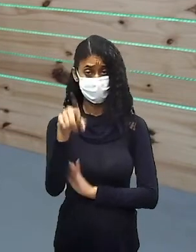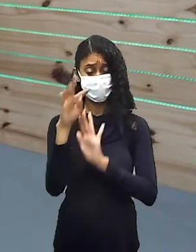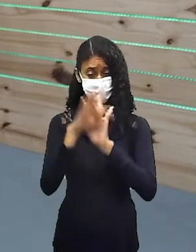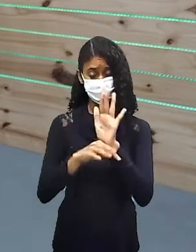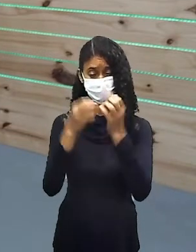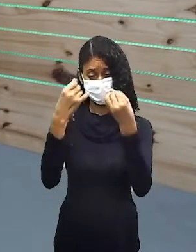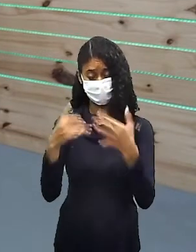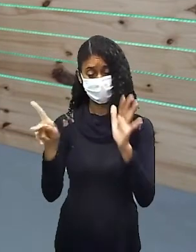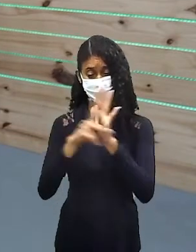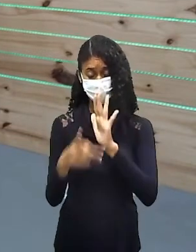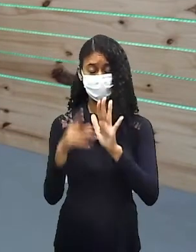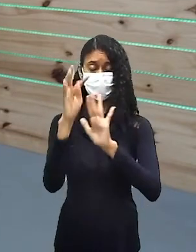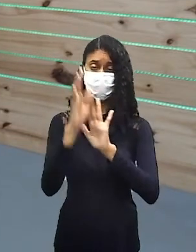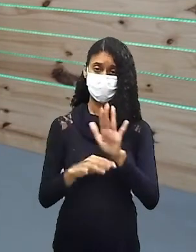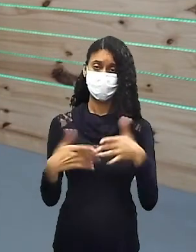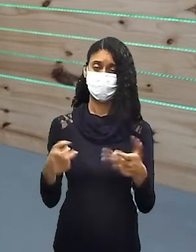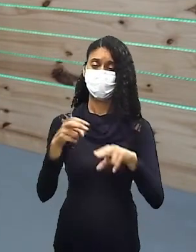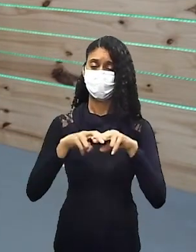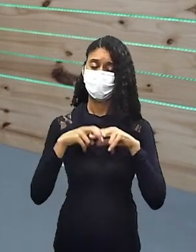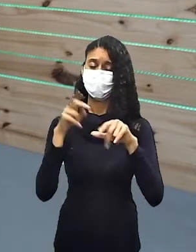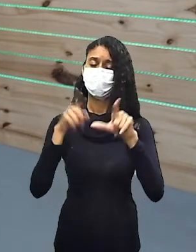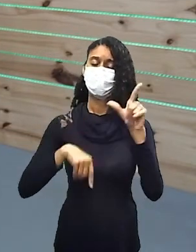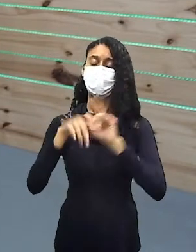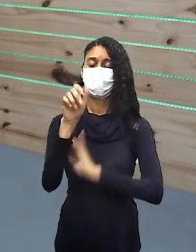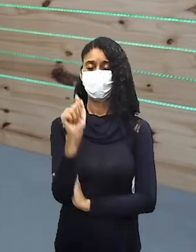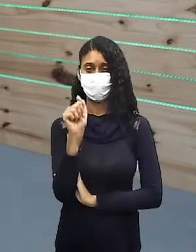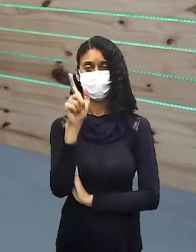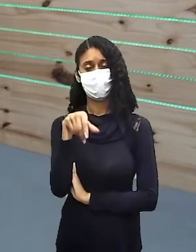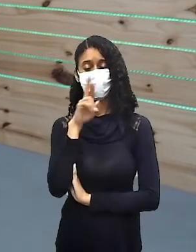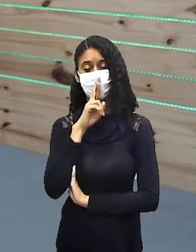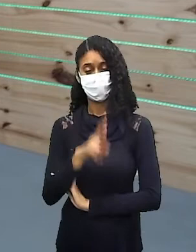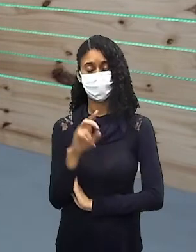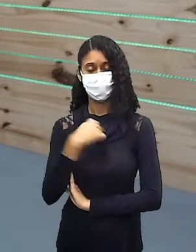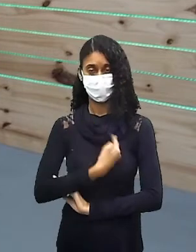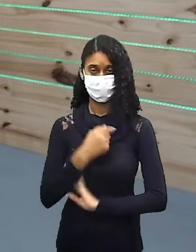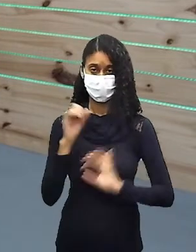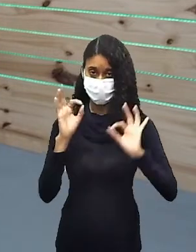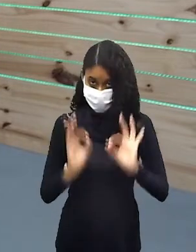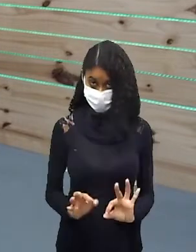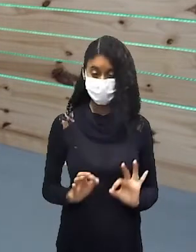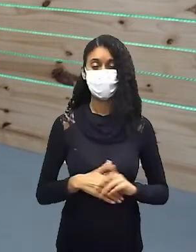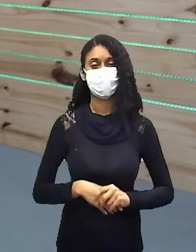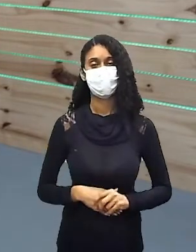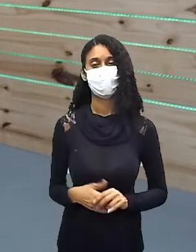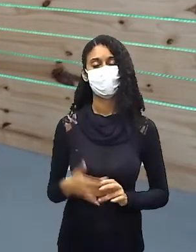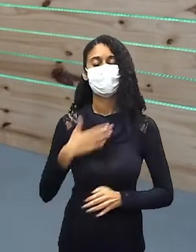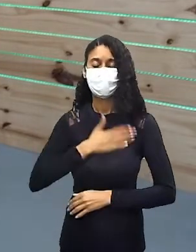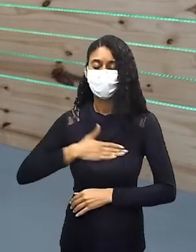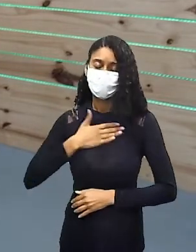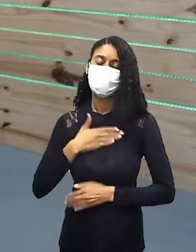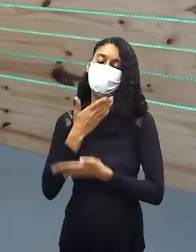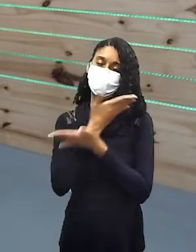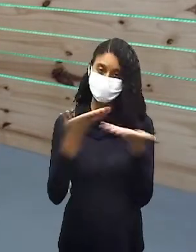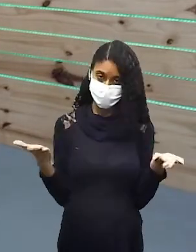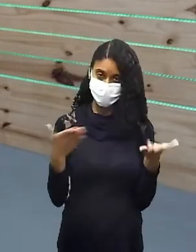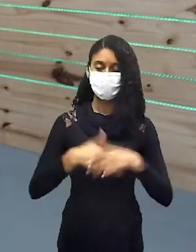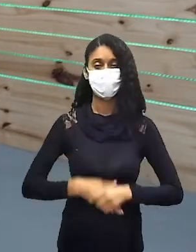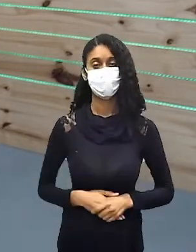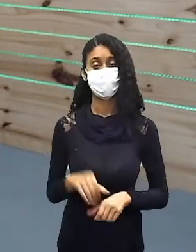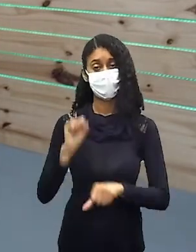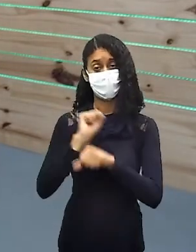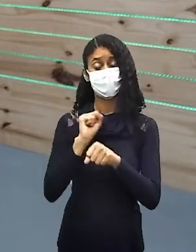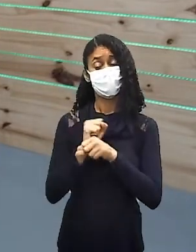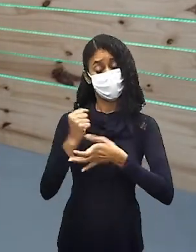o próprio texto. Portanto, a letra A é a resposta da gente. Tá certo? Prazer enorme estar com vocês. Espero